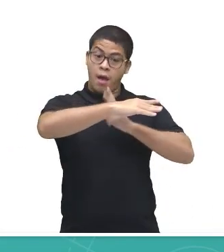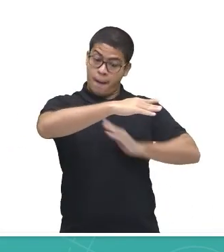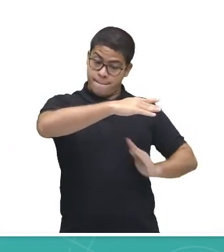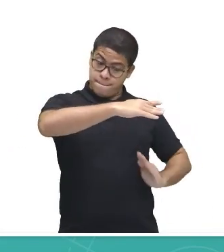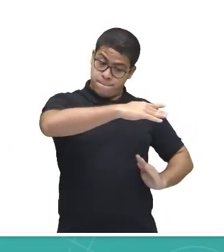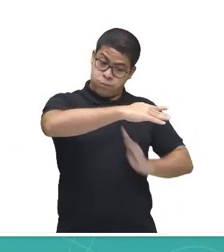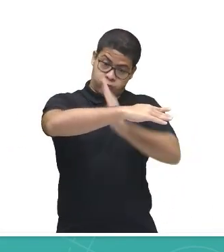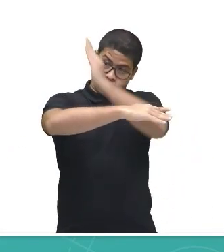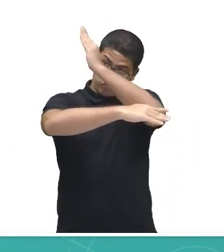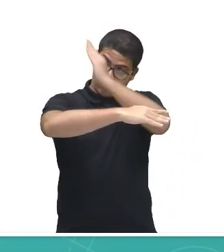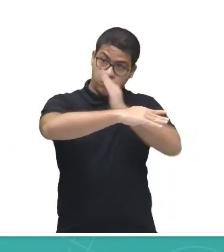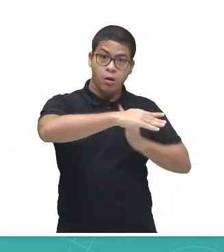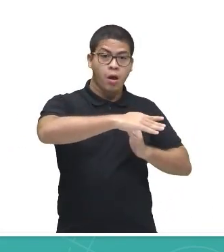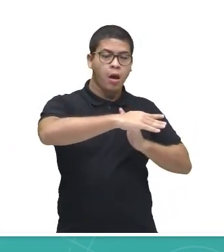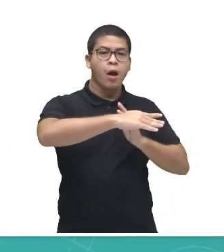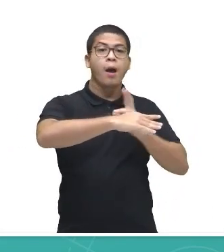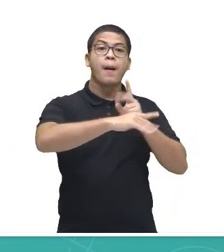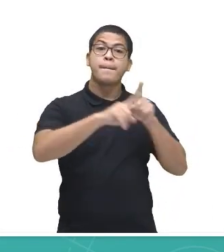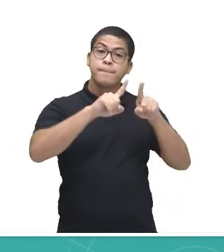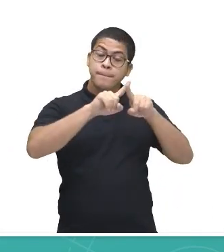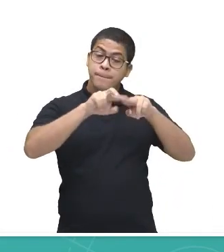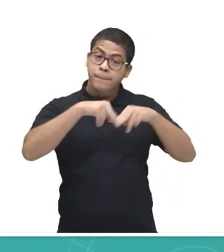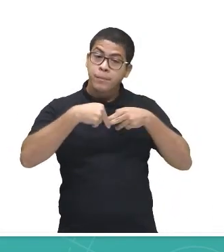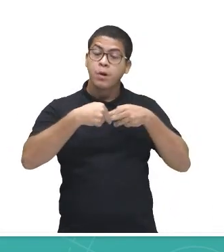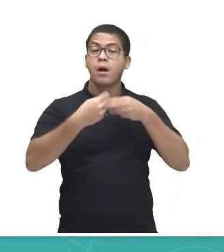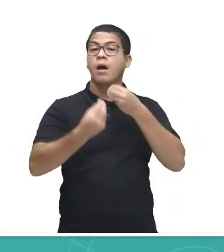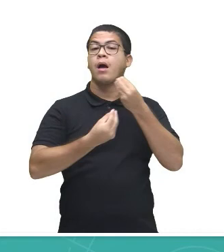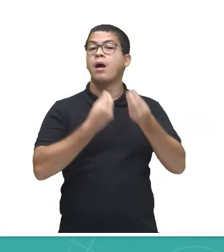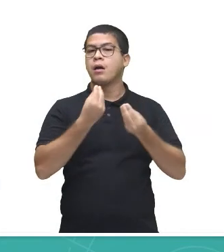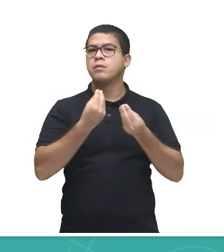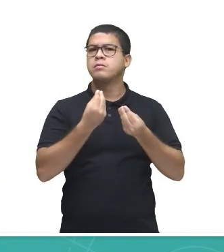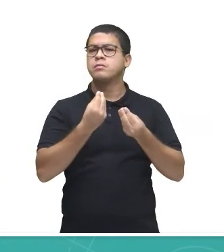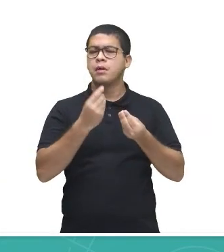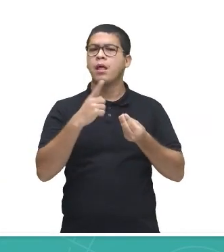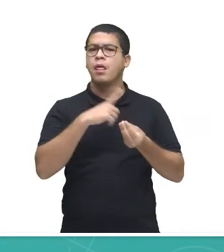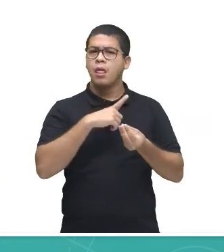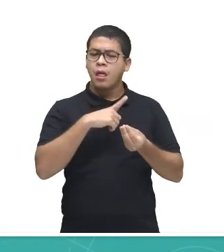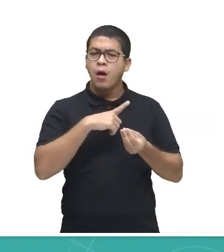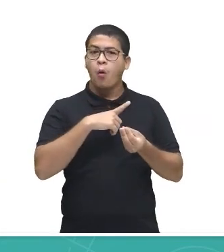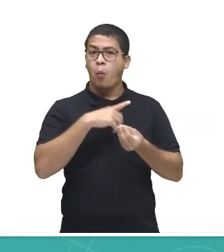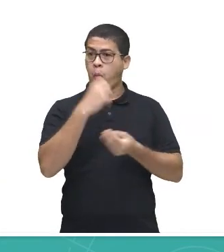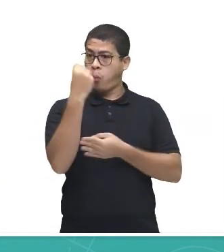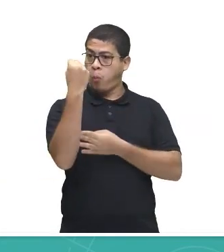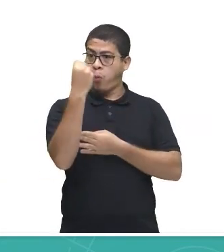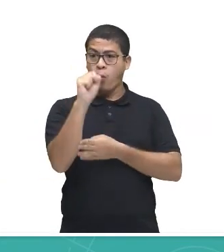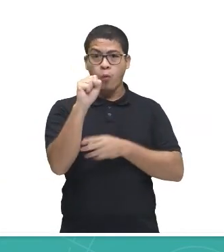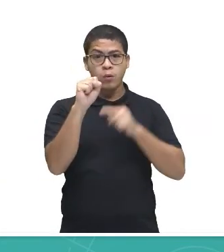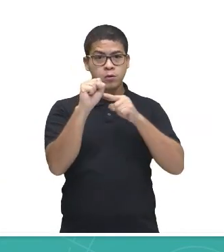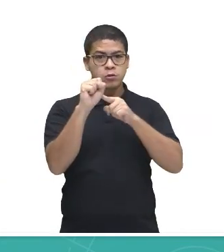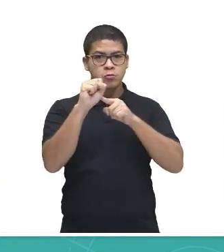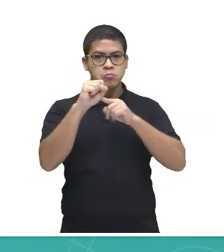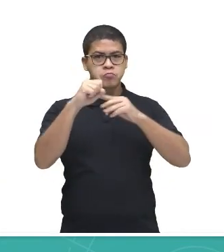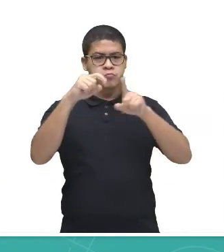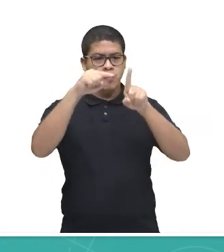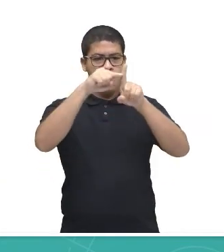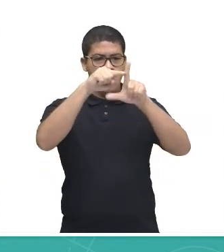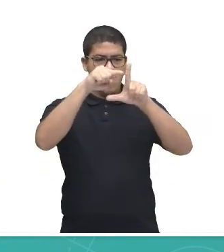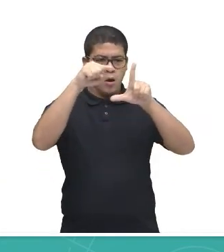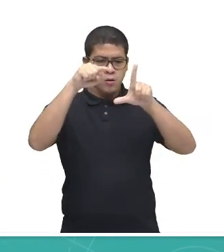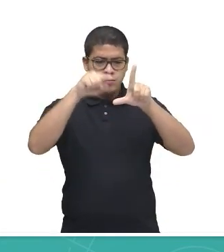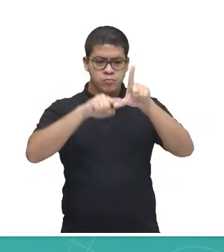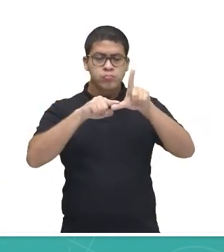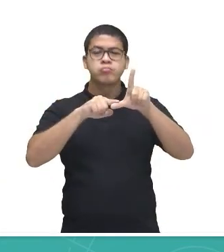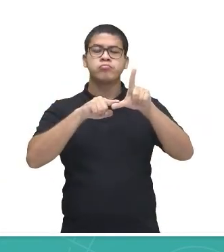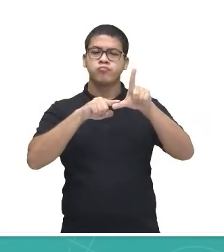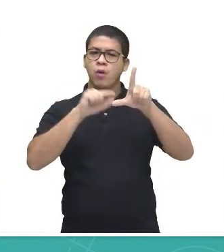reta transversal, é porque então a gente vai ter aí a formação de oito ângulos. E esses oito ângulos a gente